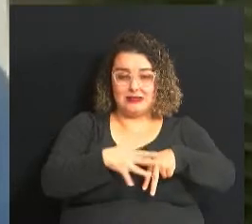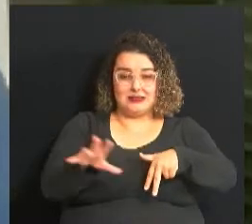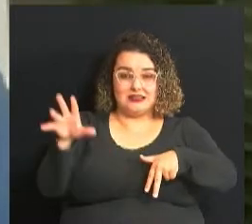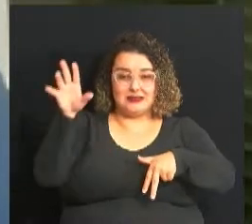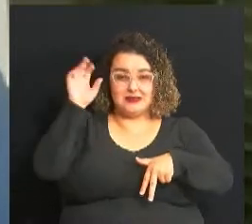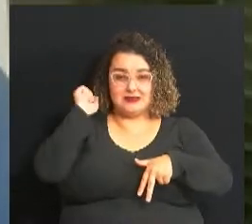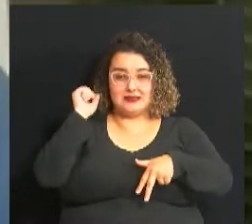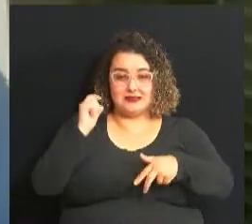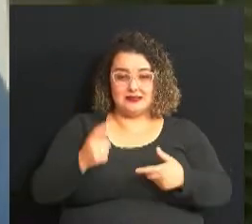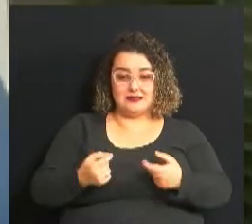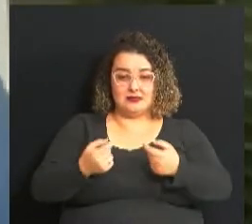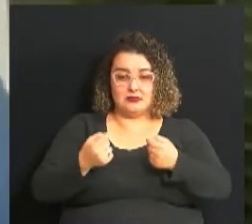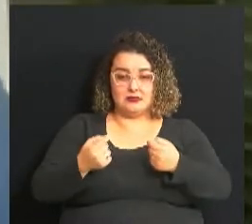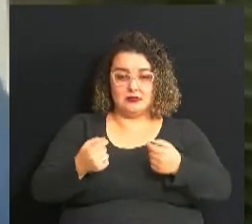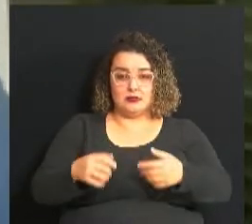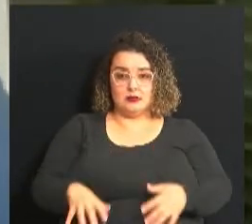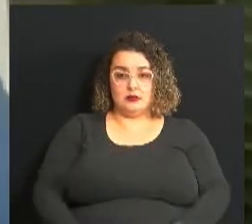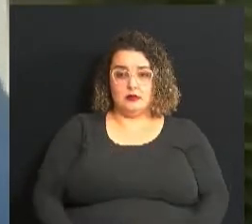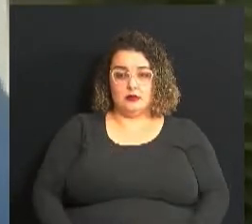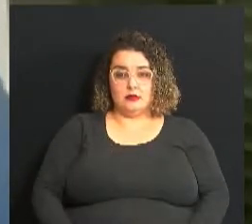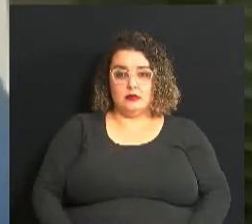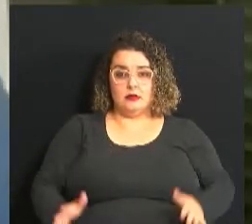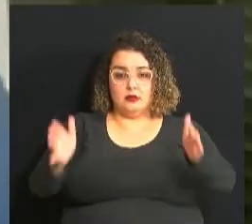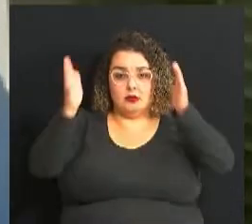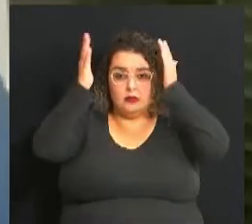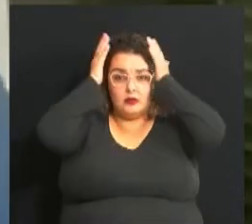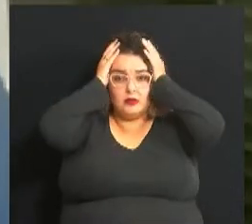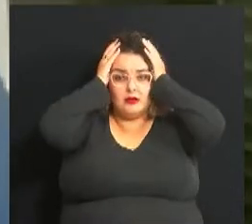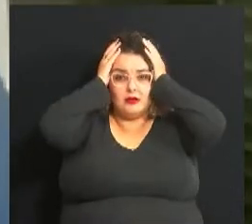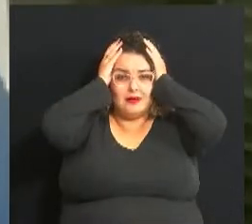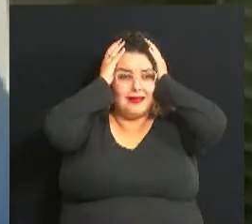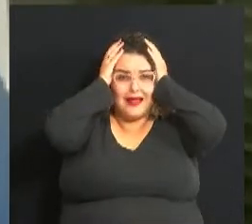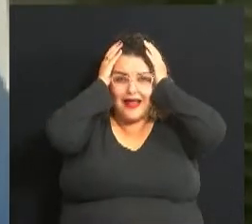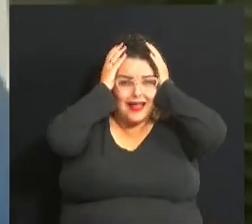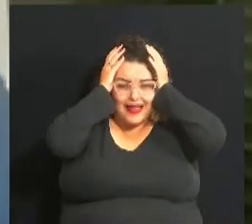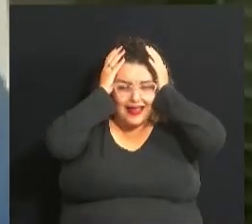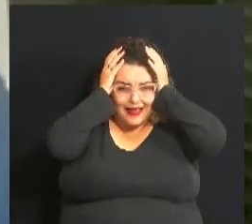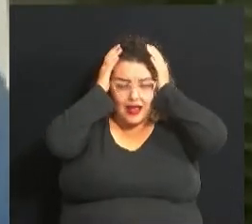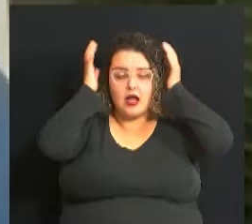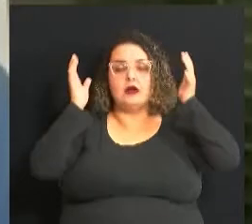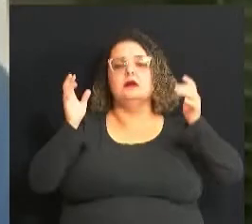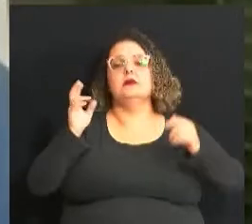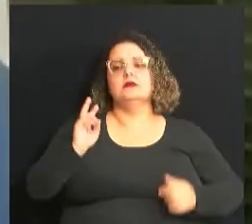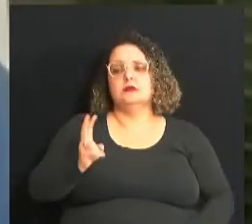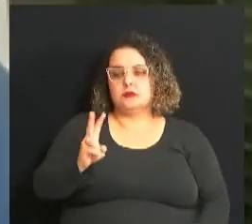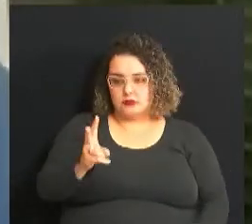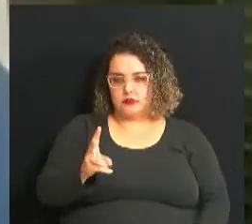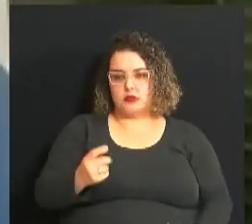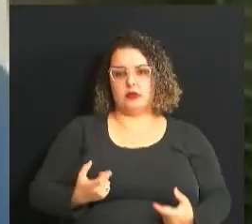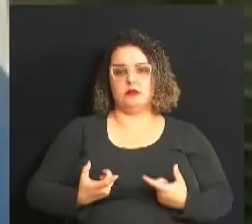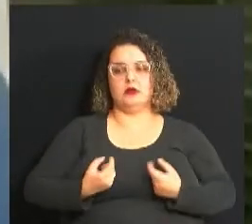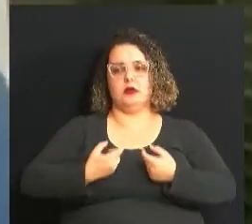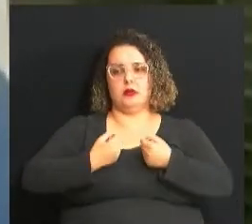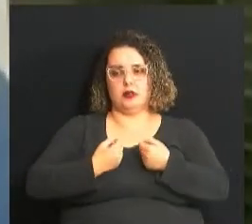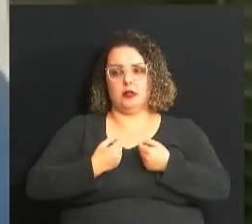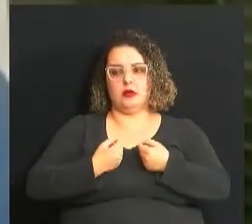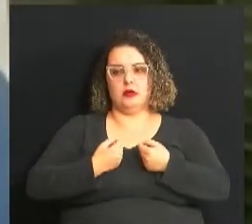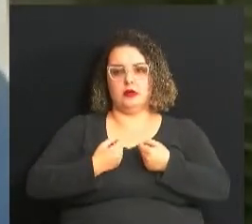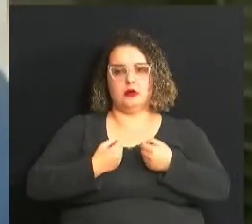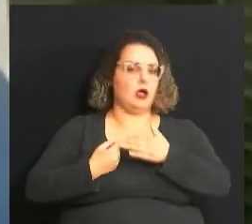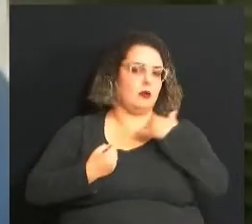geralmente ele fica aterrorizado, porque ele sempre vai associar o câncer à